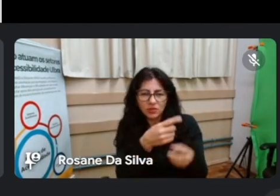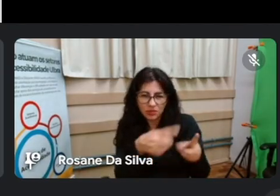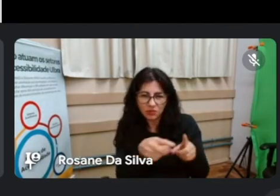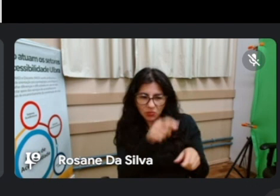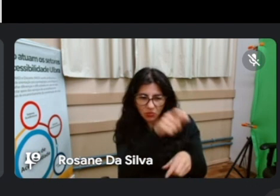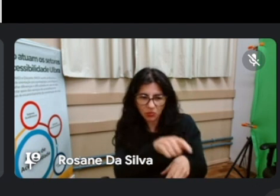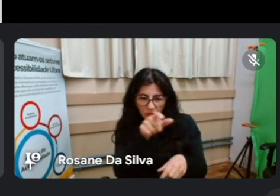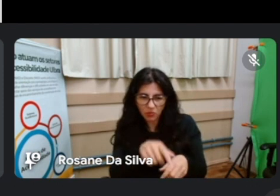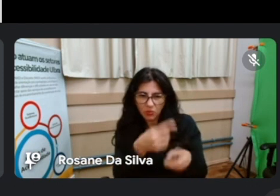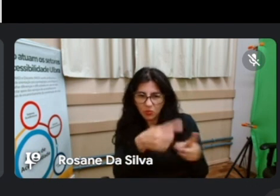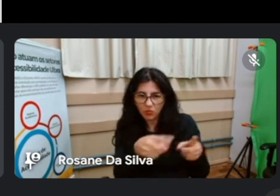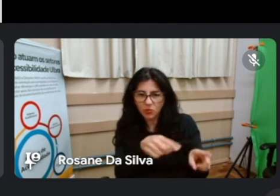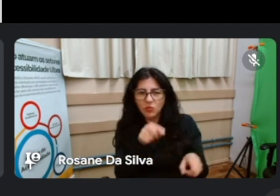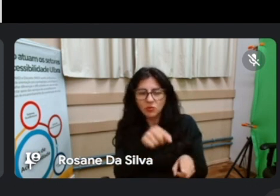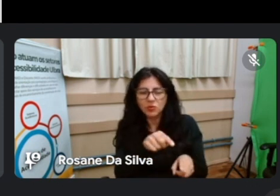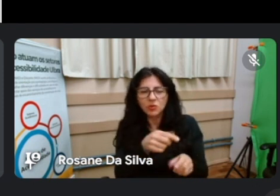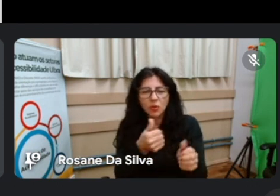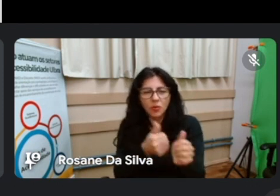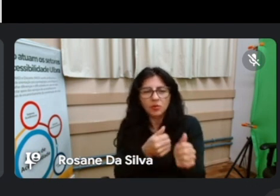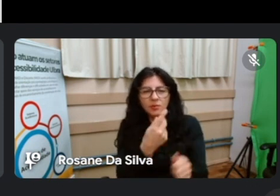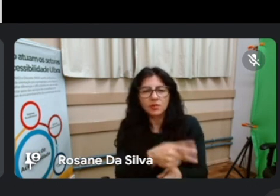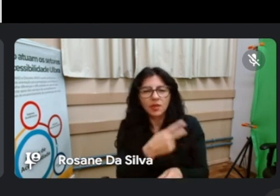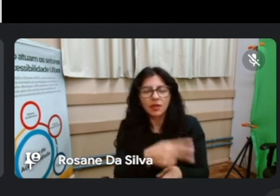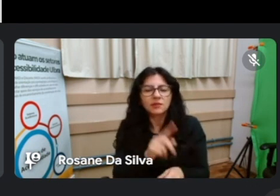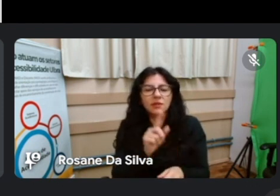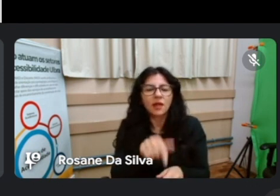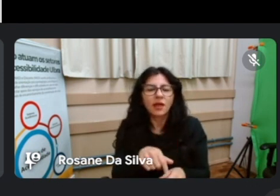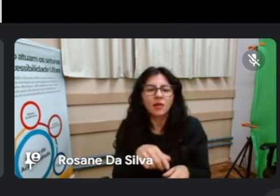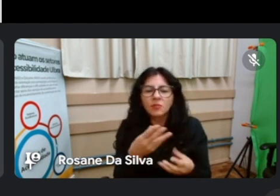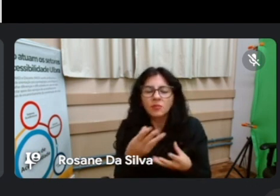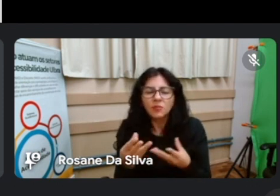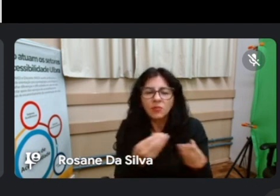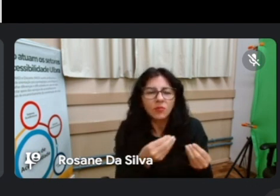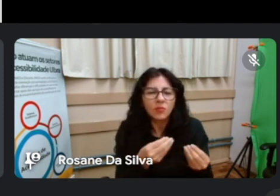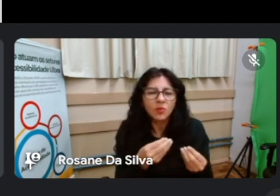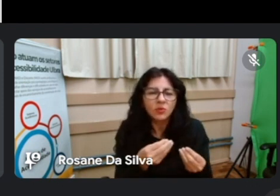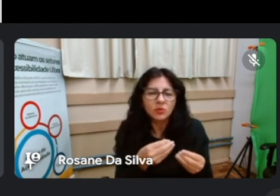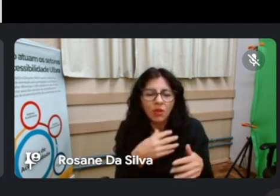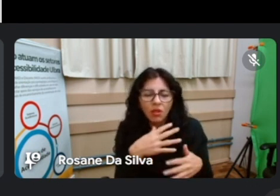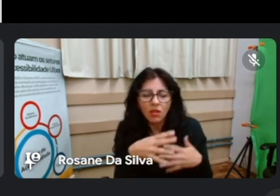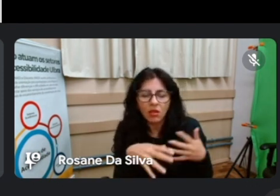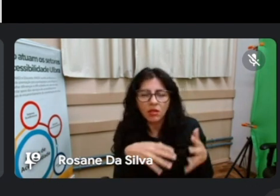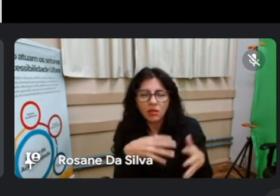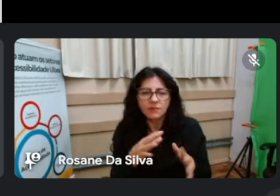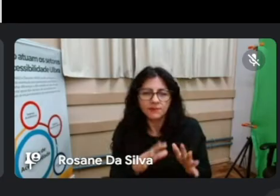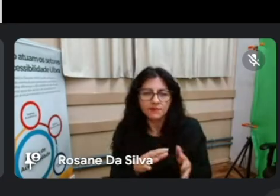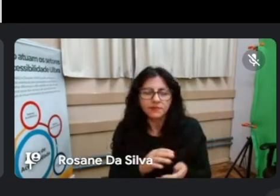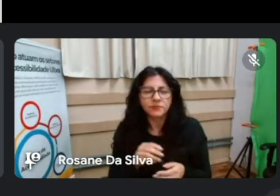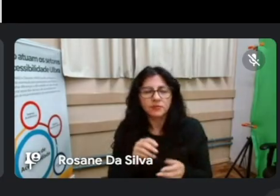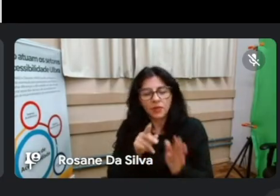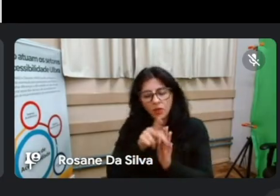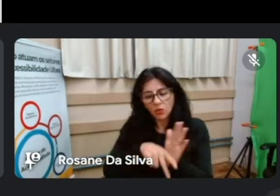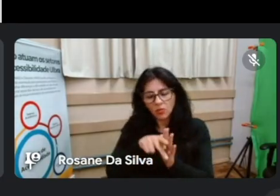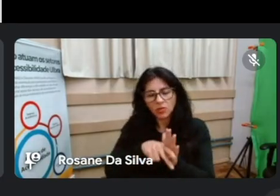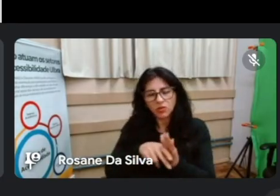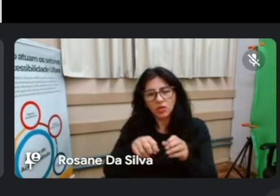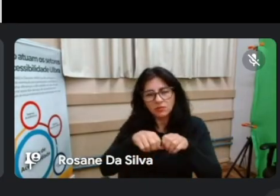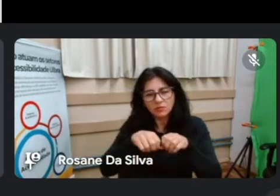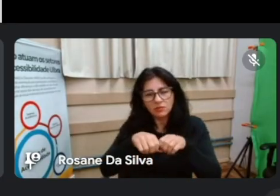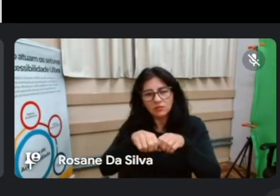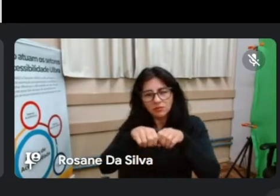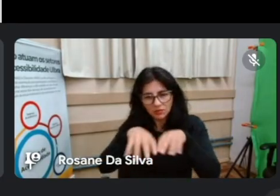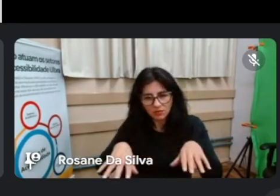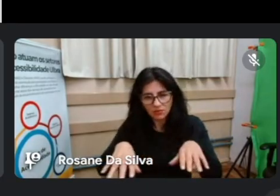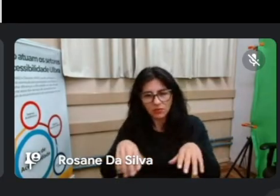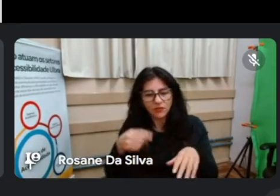como eu vou dizer falar a seguir muito precarizada e muito turbulenta então o projeto de extensão que foi pensado